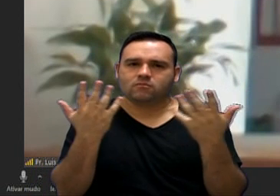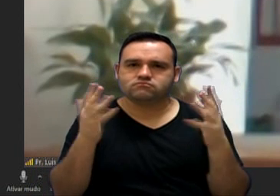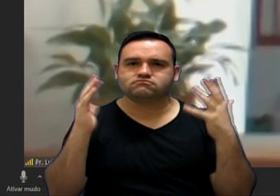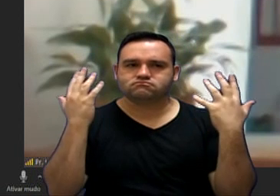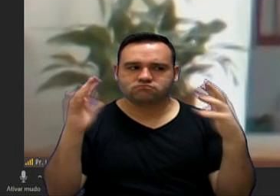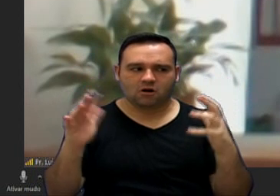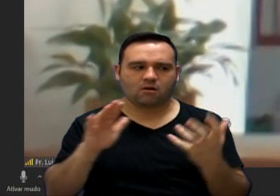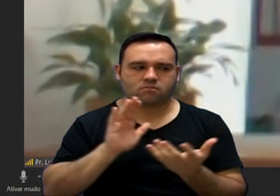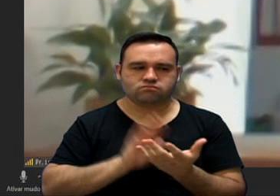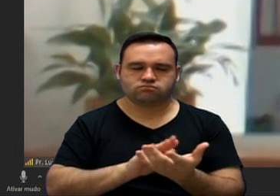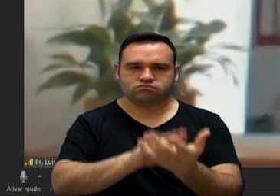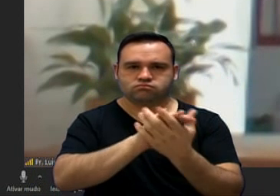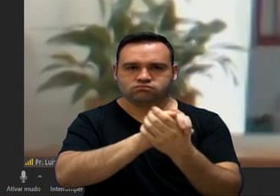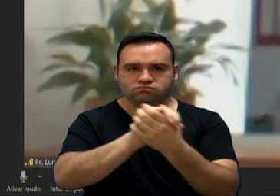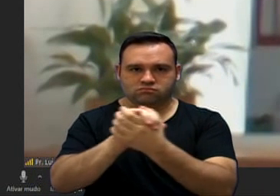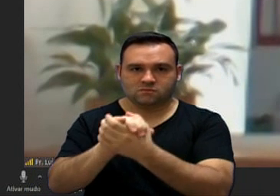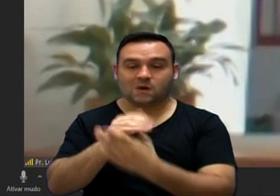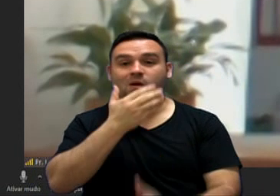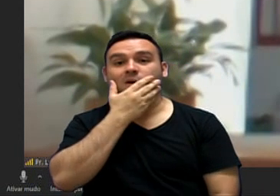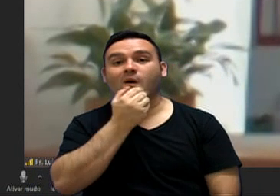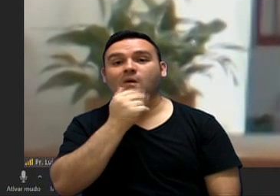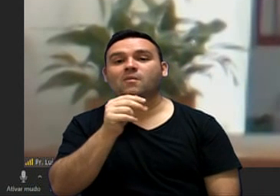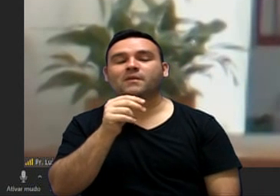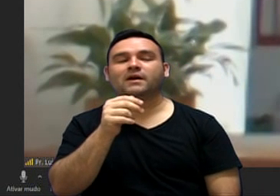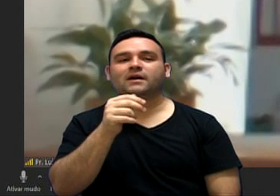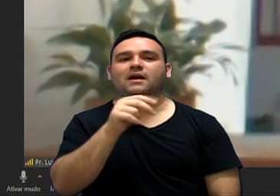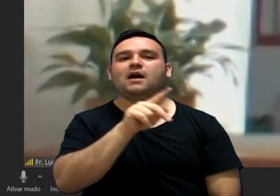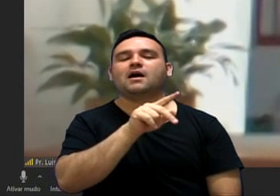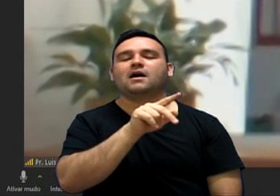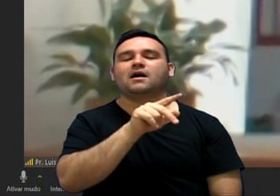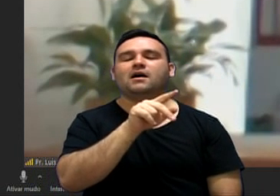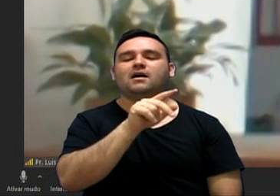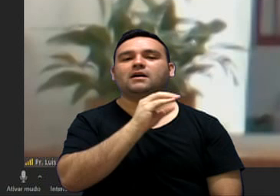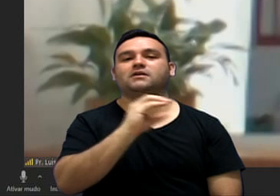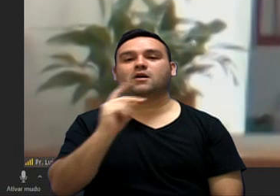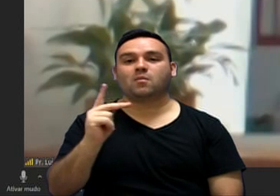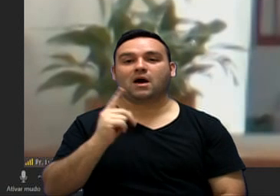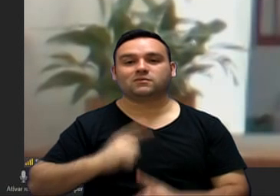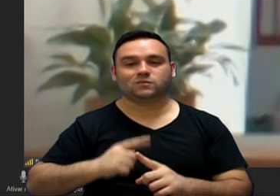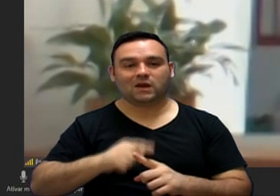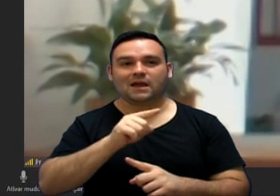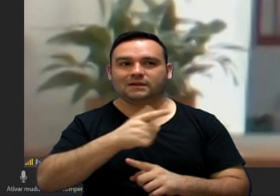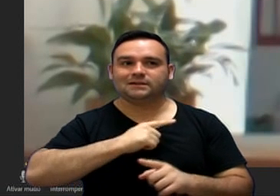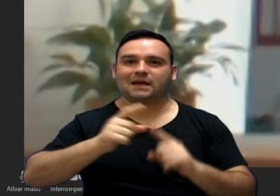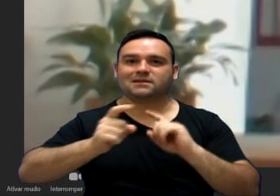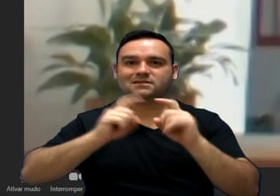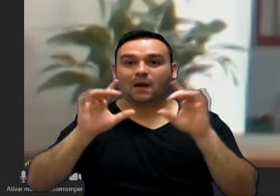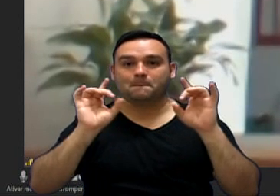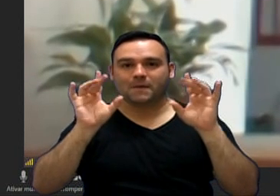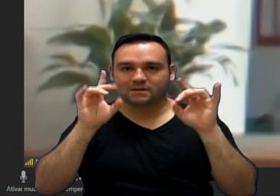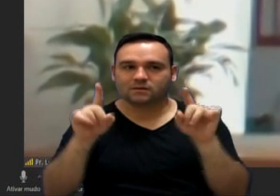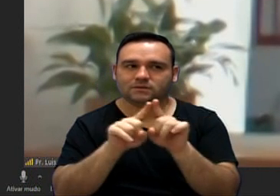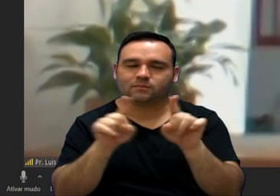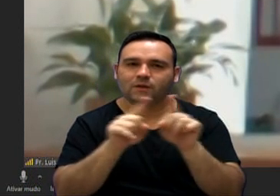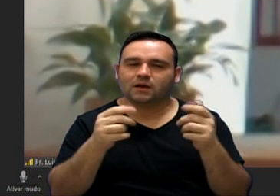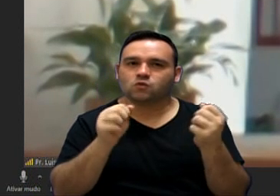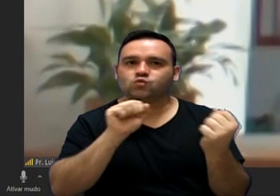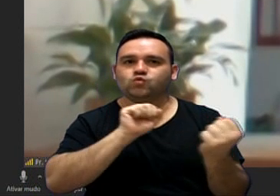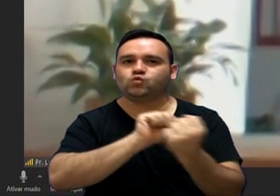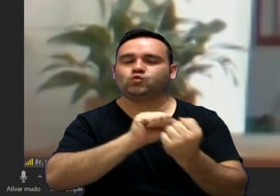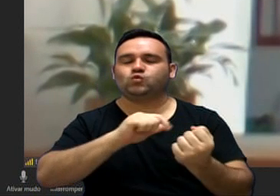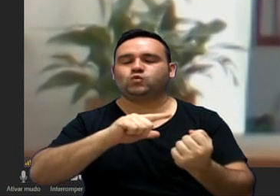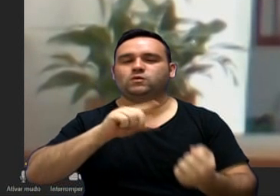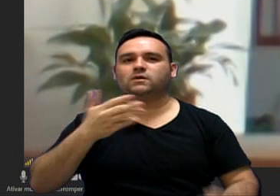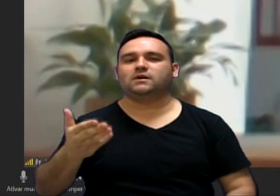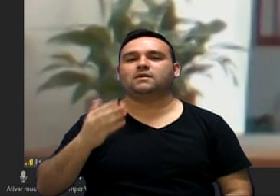parabenizo o pastor Cristiano Passos aí pela realização da sessão solene, juntamente com